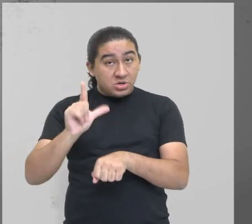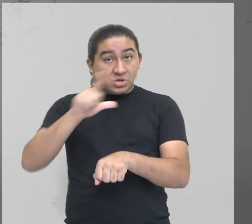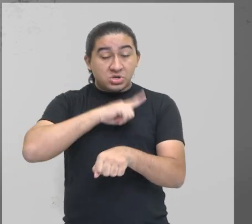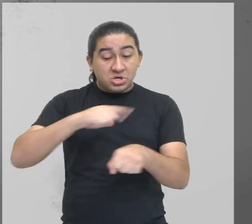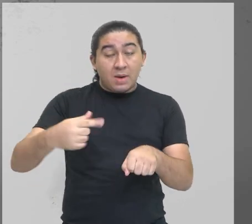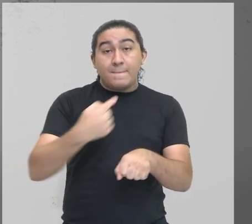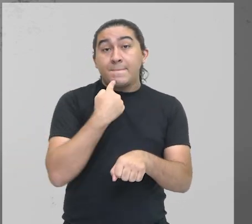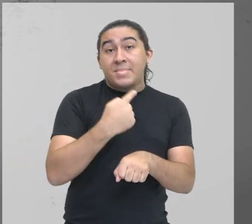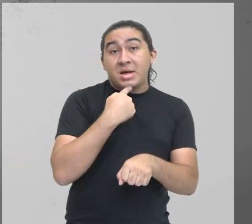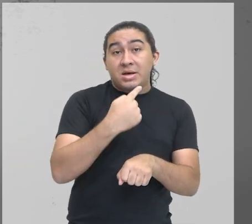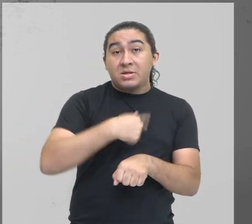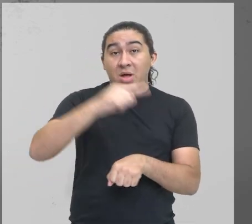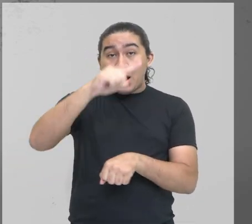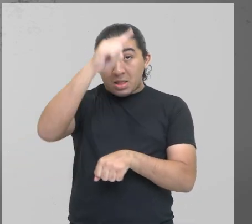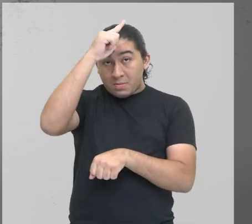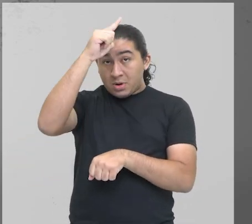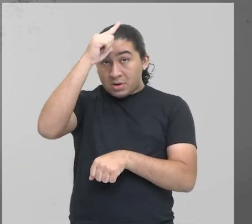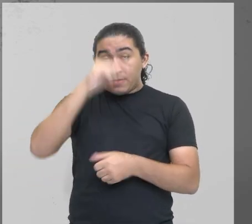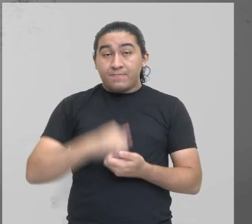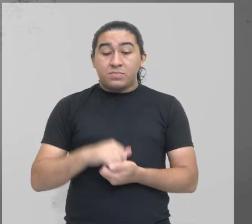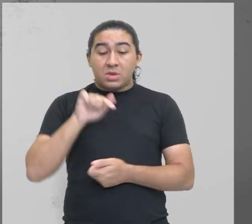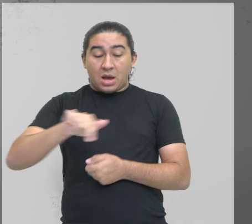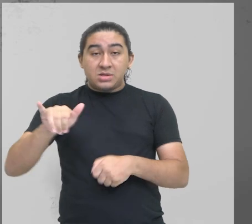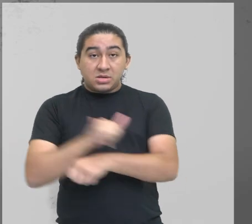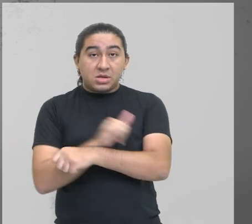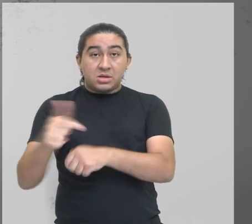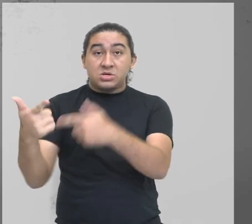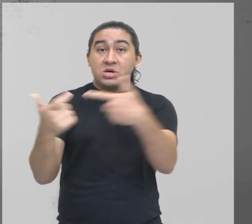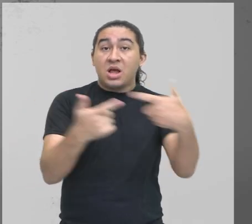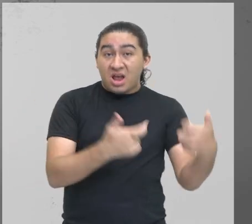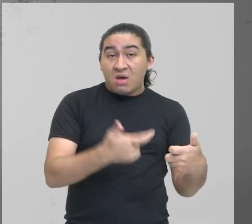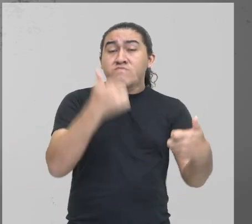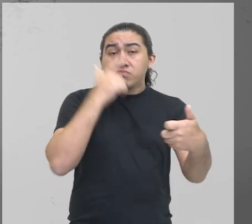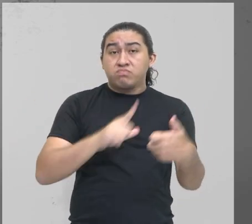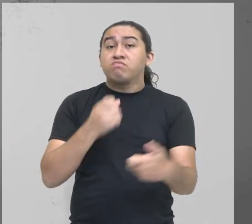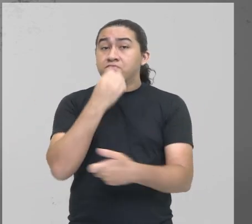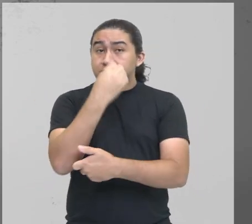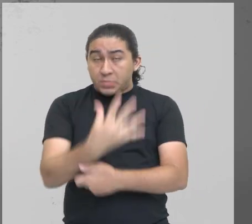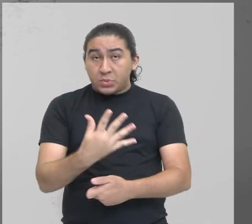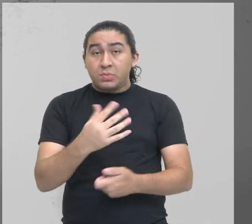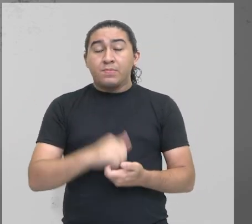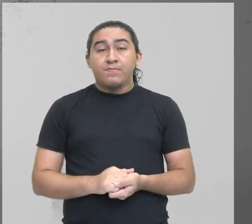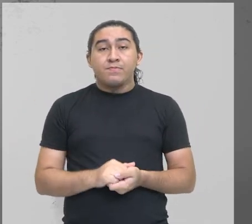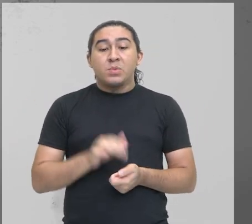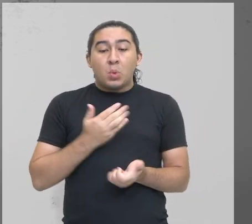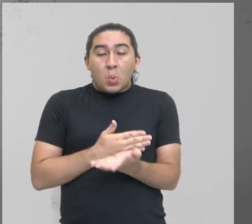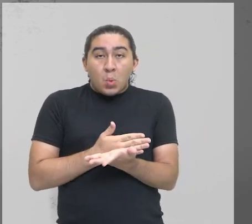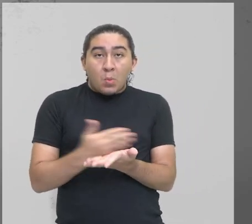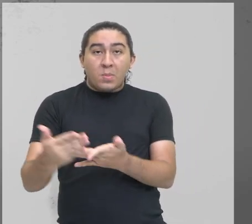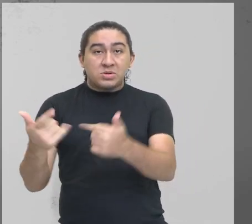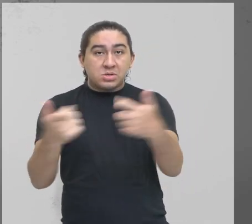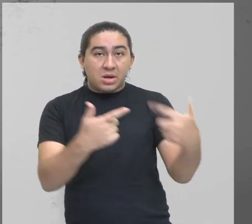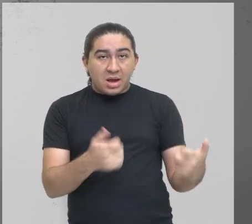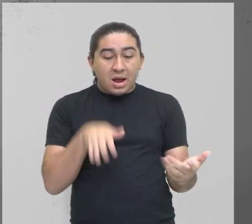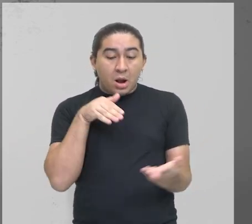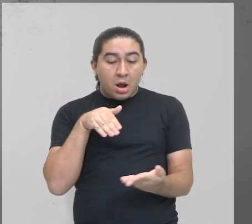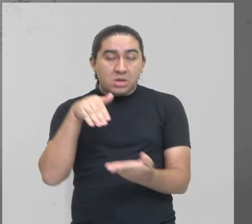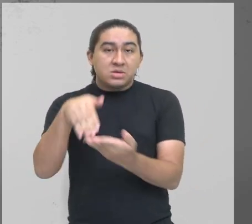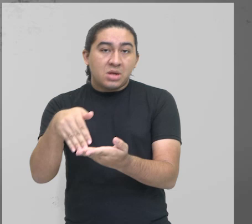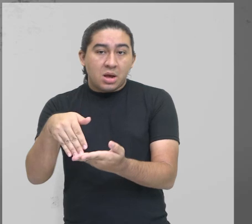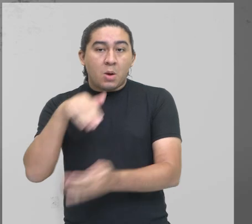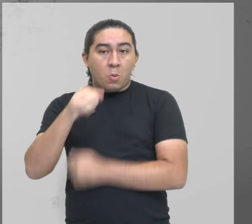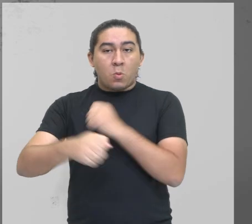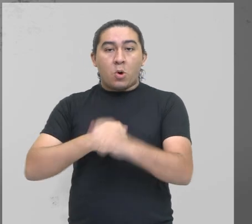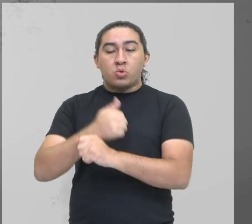território alemão. E essa tática de guerra ela foi bastante eficiente no início do conflito, até basicamente o ano de